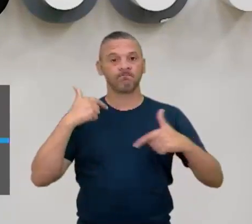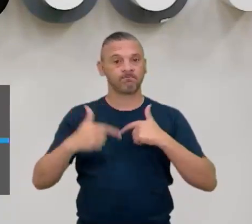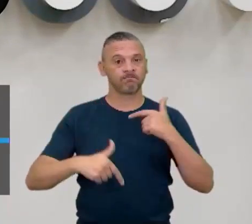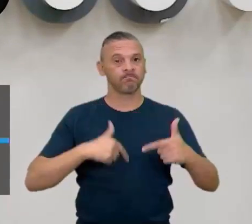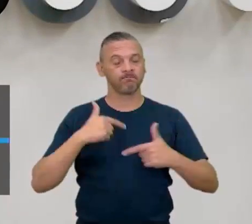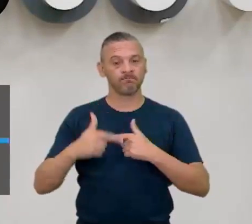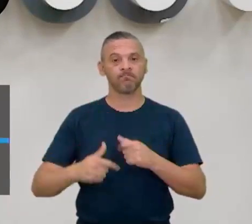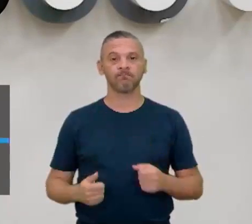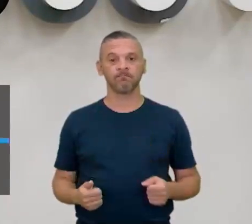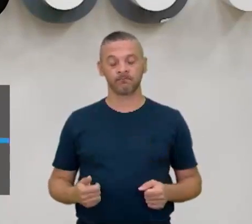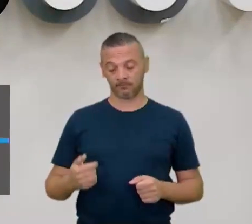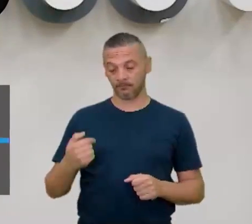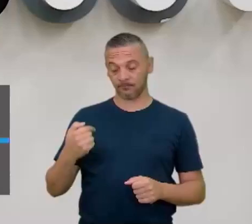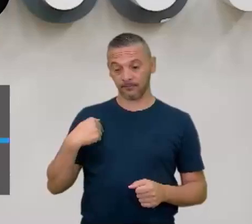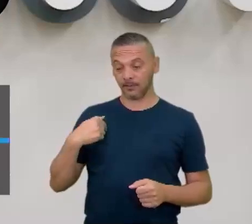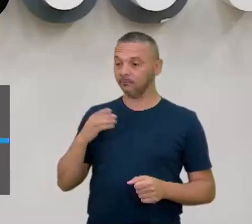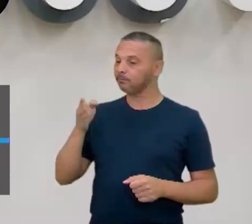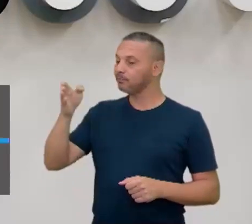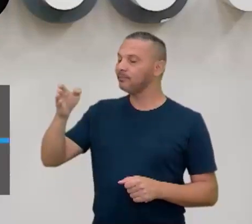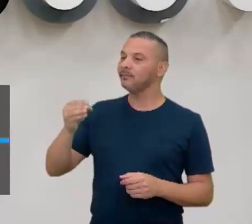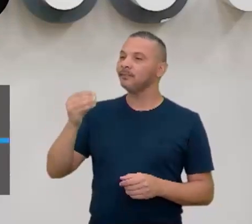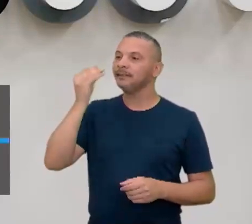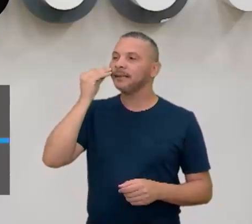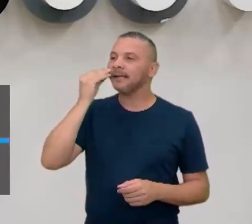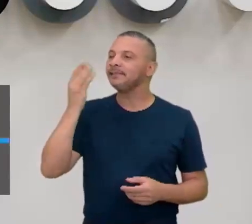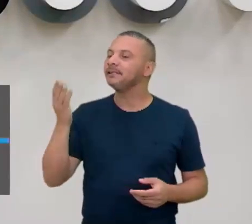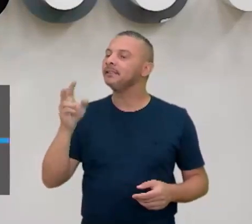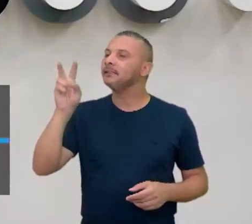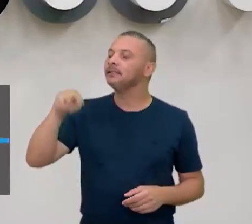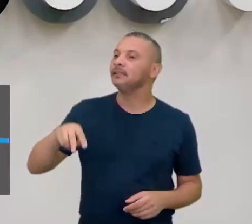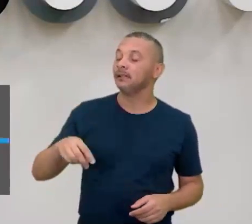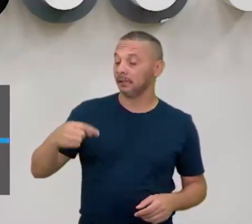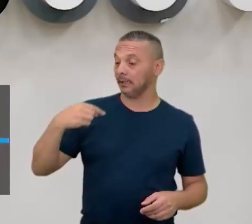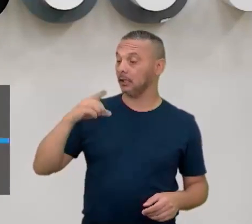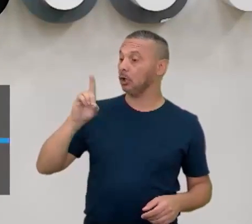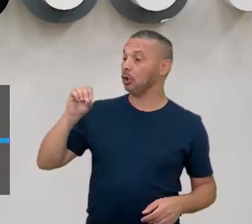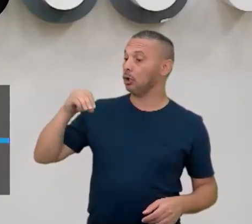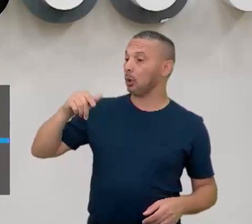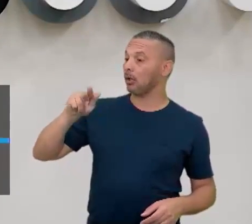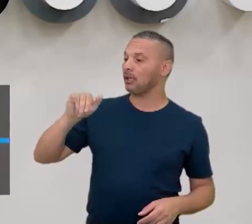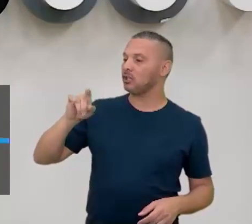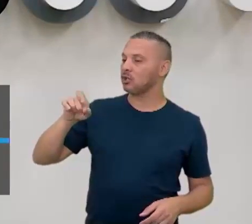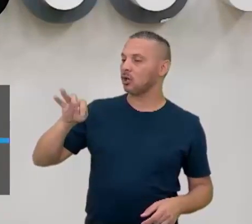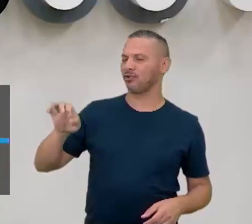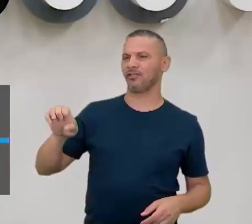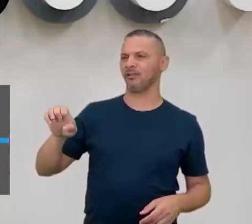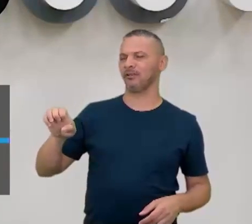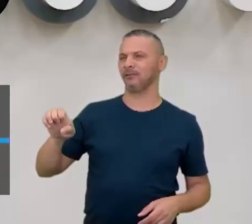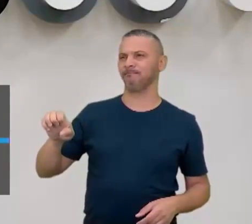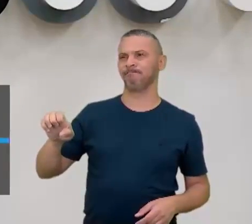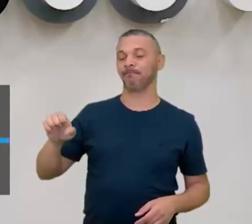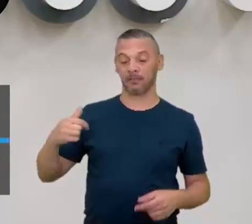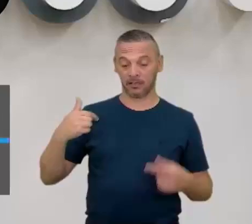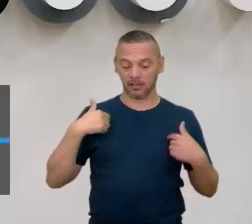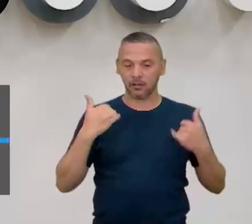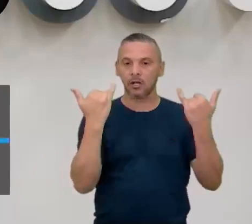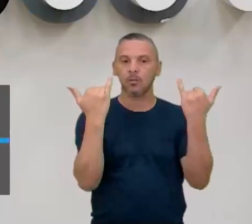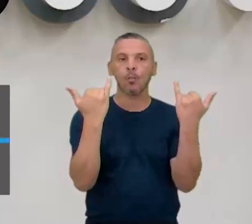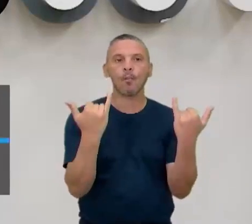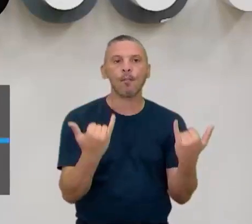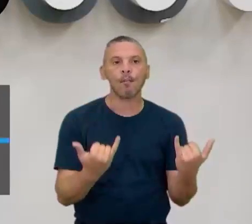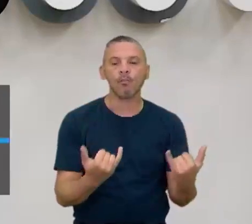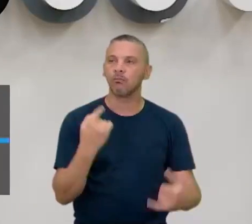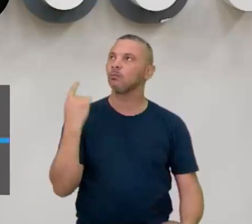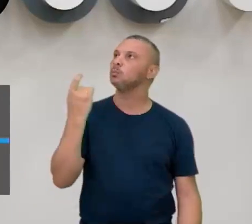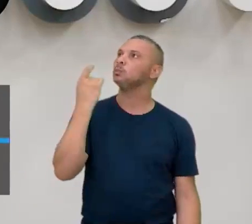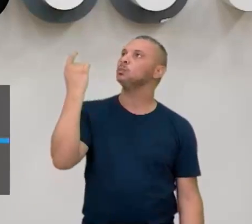Porque eu fui fazer o teste e todo mundo achou que eu ia fazer o teste para Dom Quixote. Né? Eu era bem magrinho na época, alto, então quer dizer,